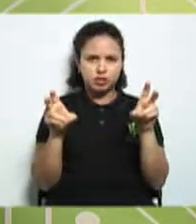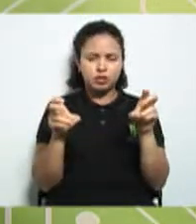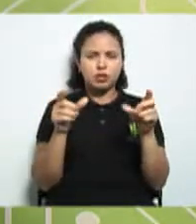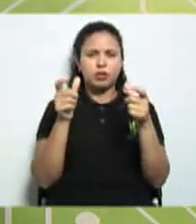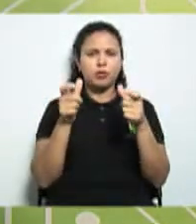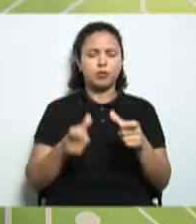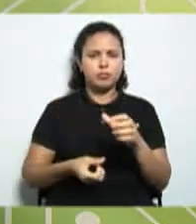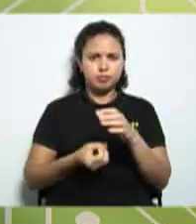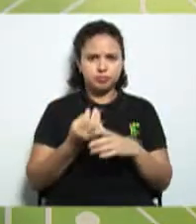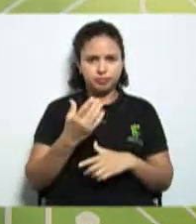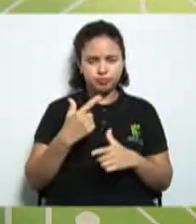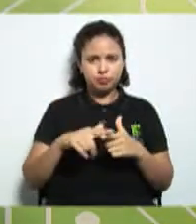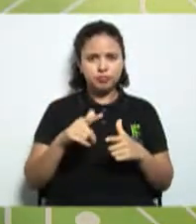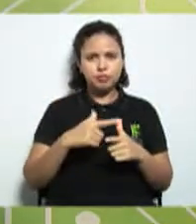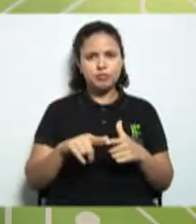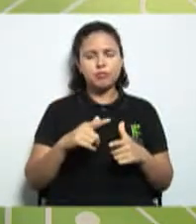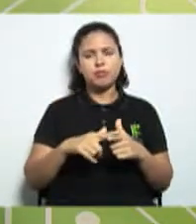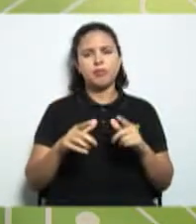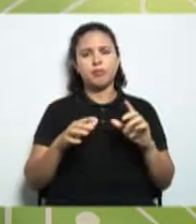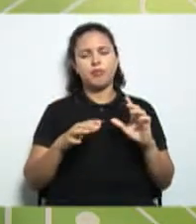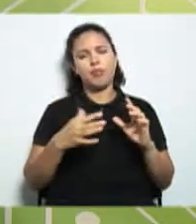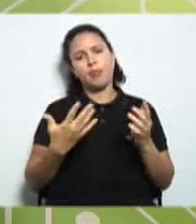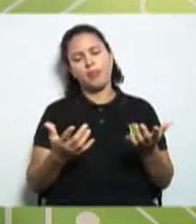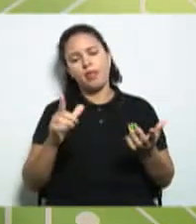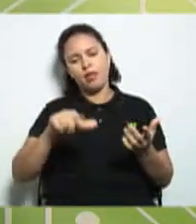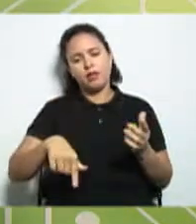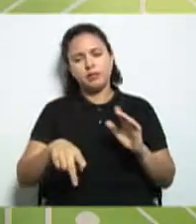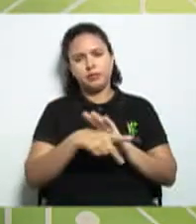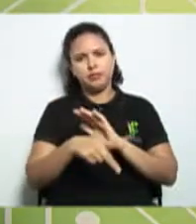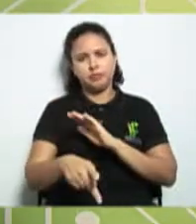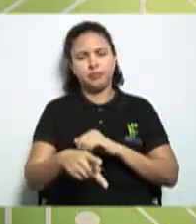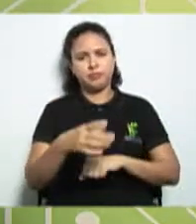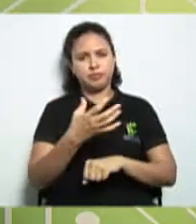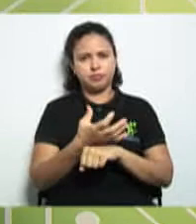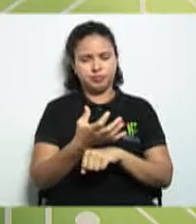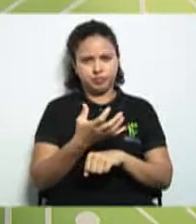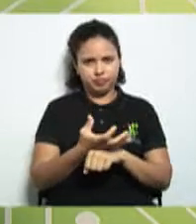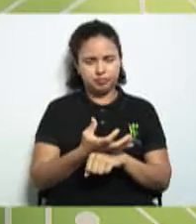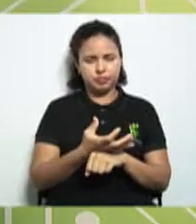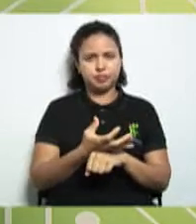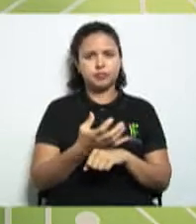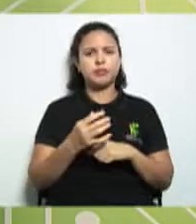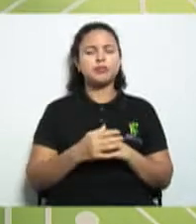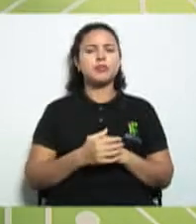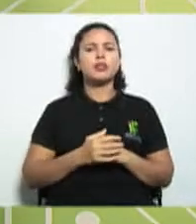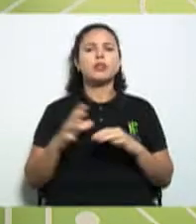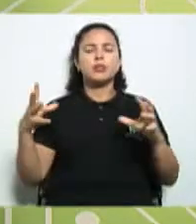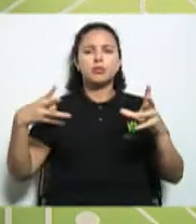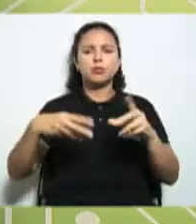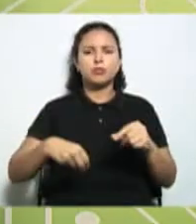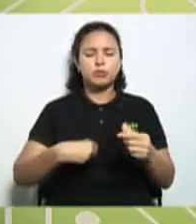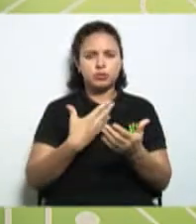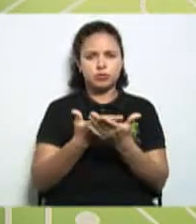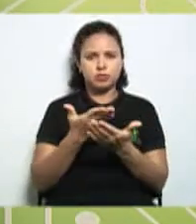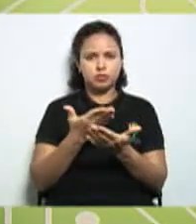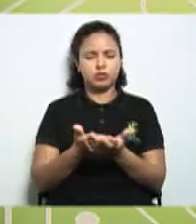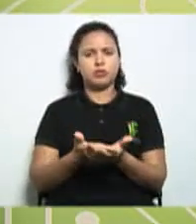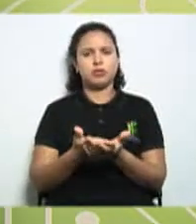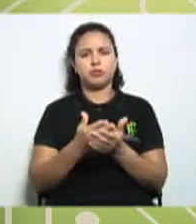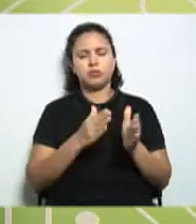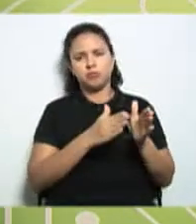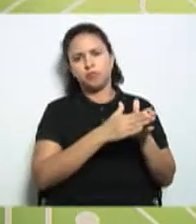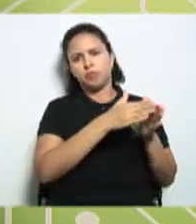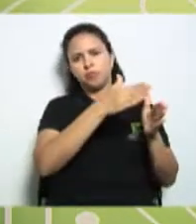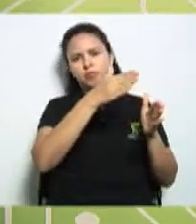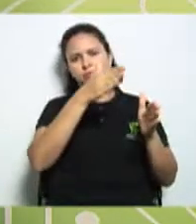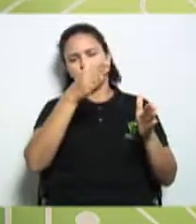problema? Desses campos disciplinares, tá? Então, tudo que eu vou estudando ao longo do curso,